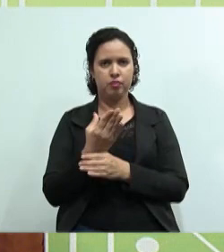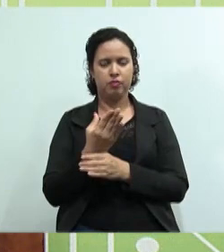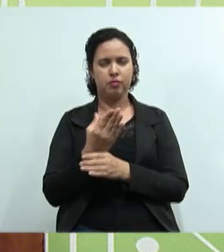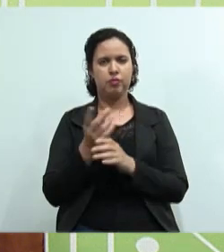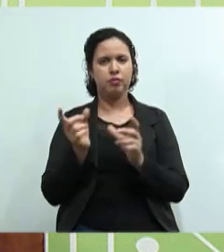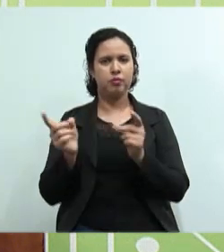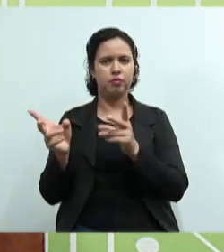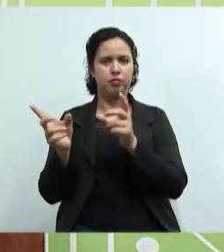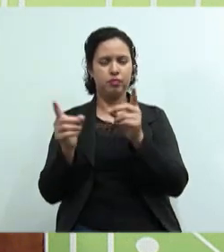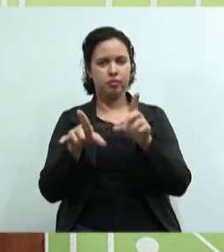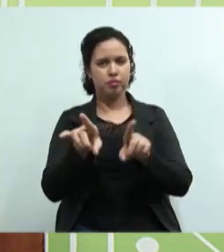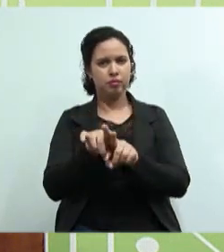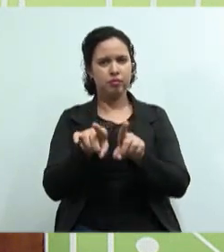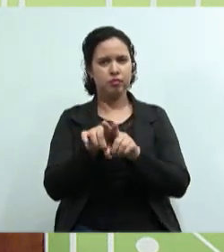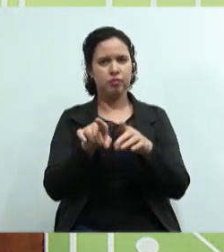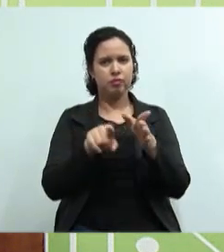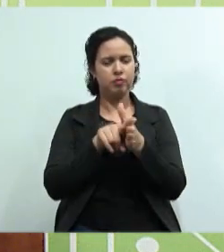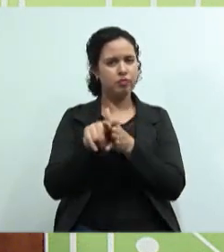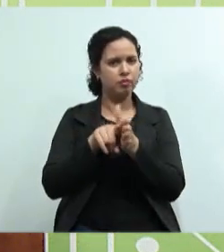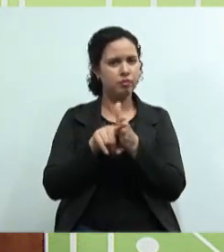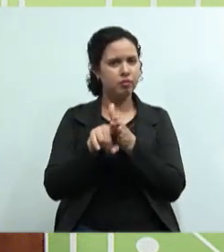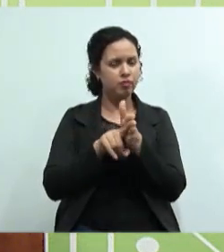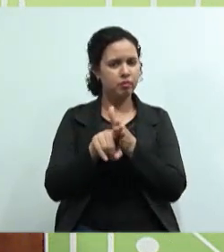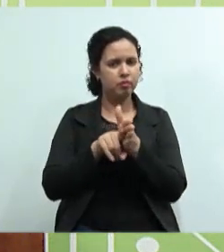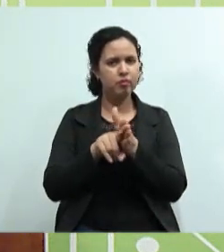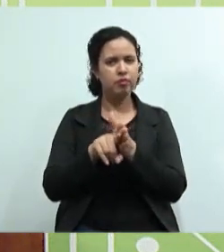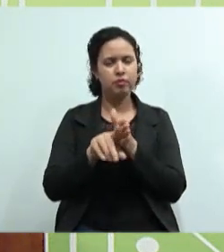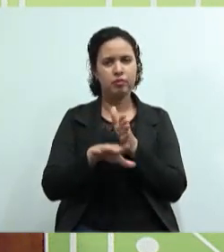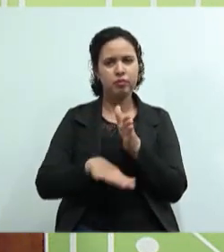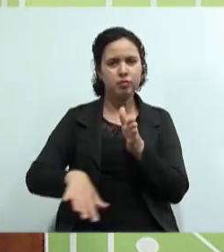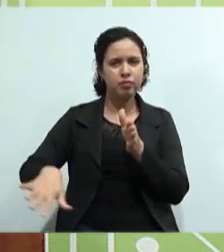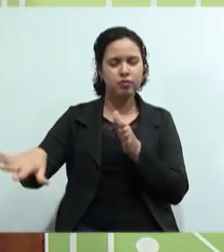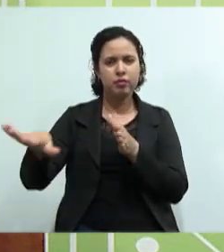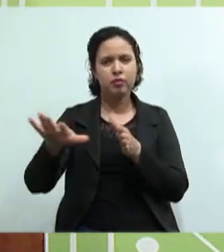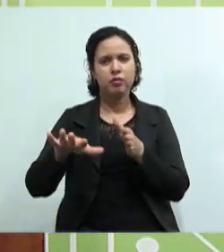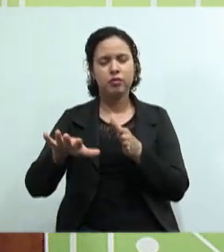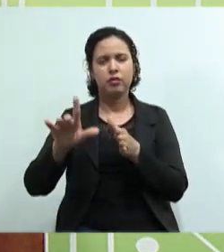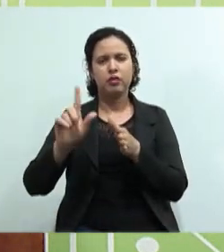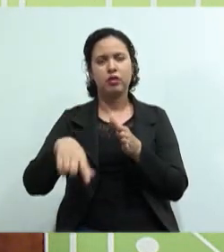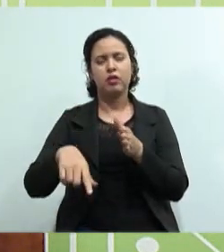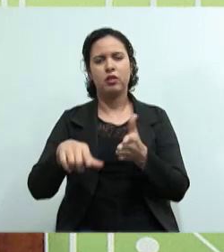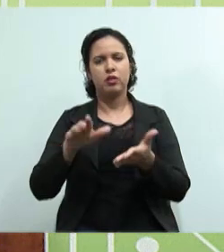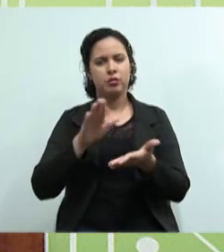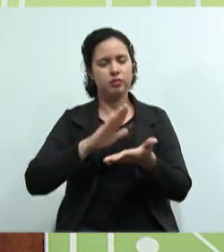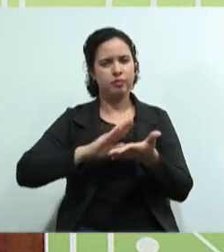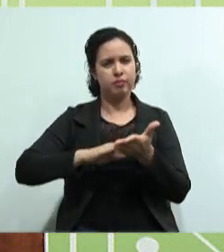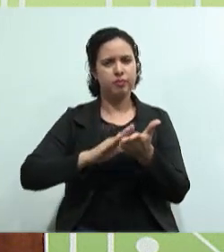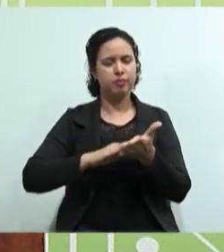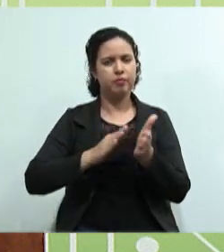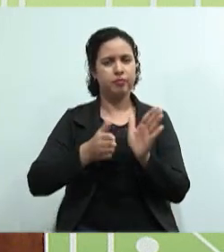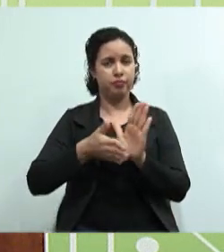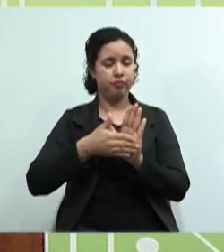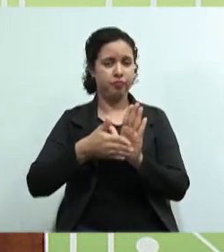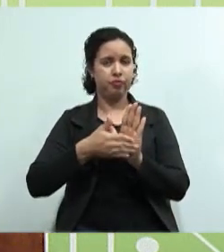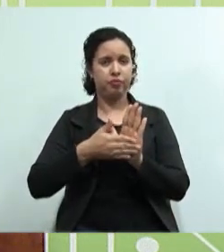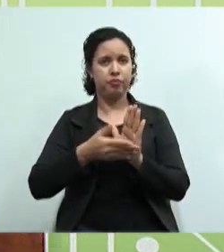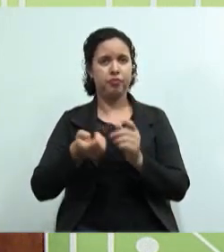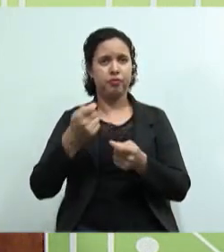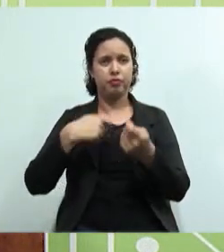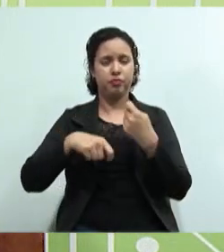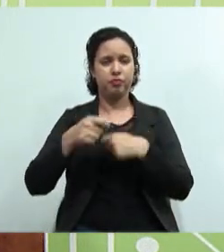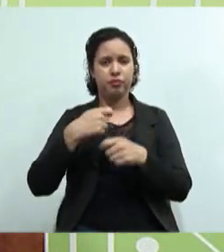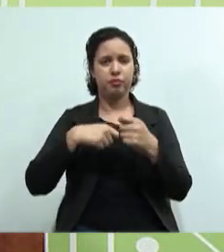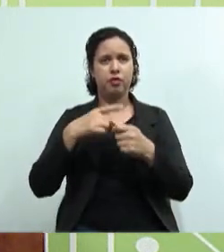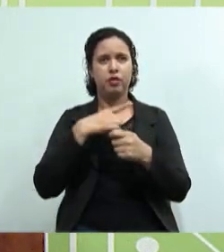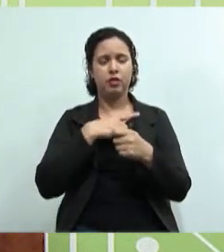produto, além de analisar os custos incorridos lá no plano de negócio, interessante, vocês vão montar a cooperativa de vocês.